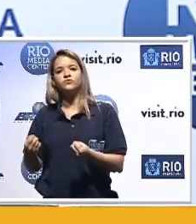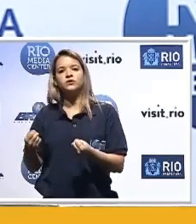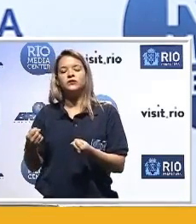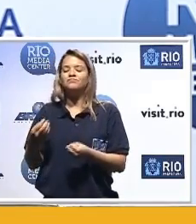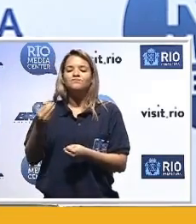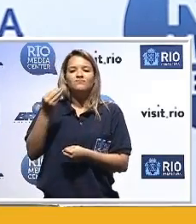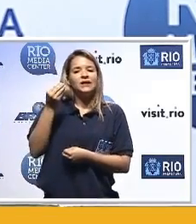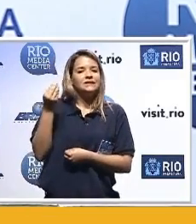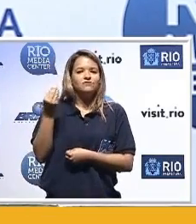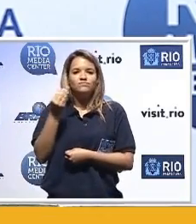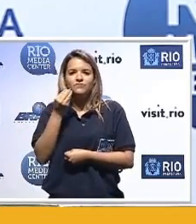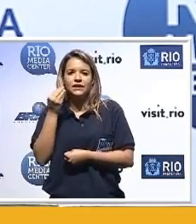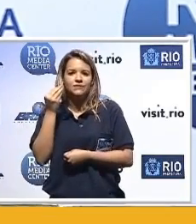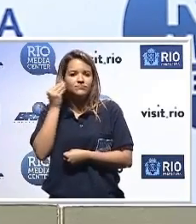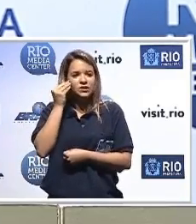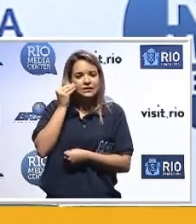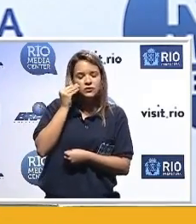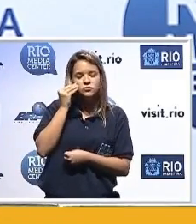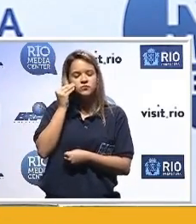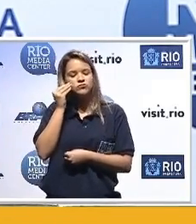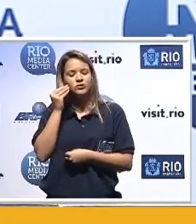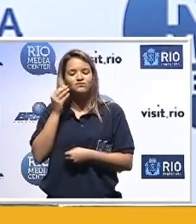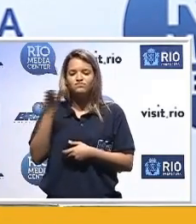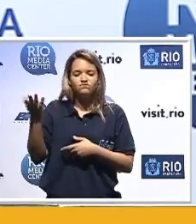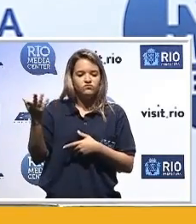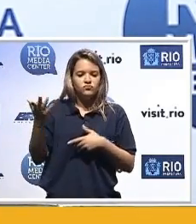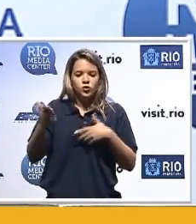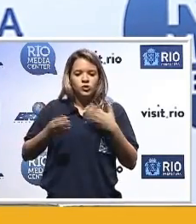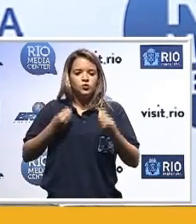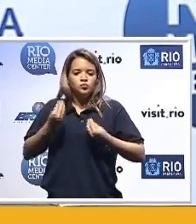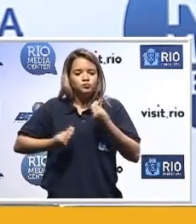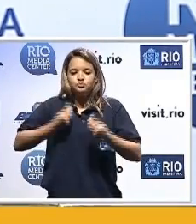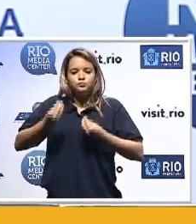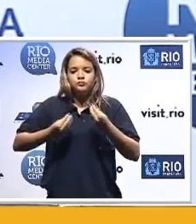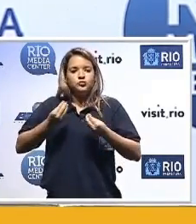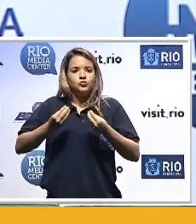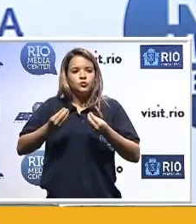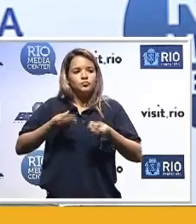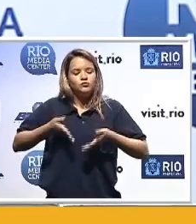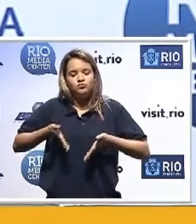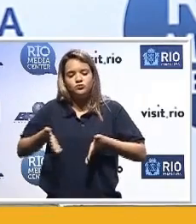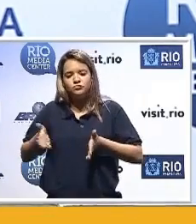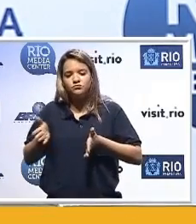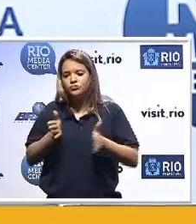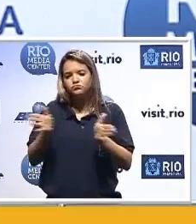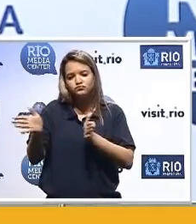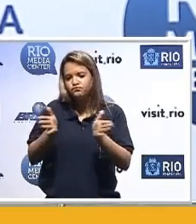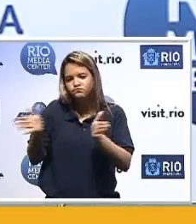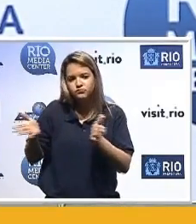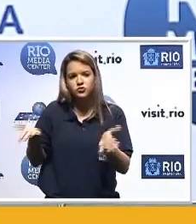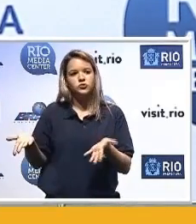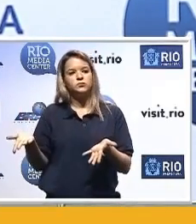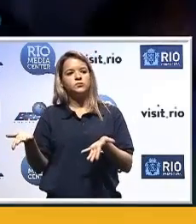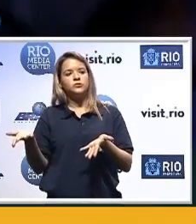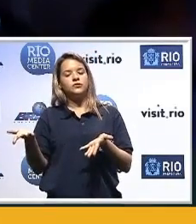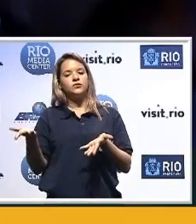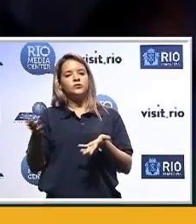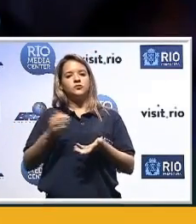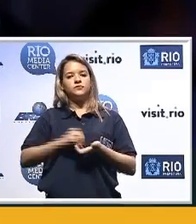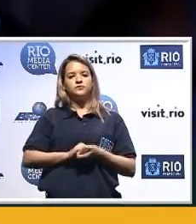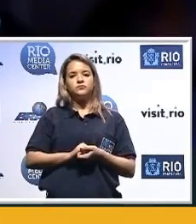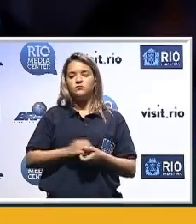tentar encontrar um caminho que permita que, de fato, no caso que você citou,